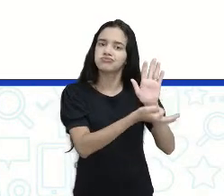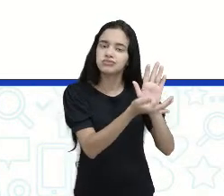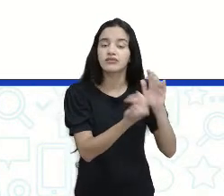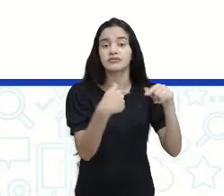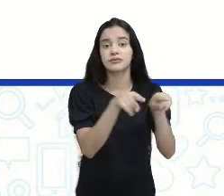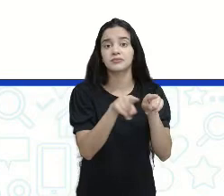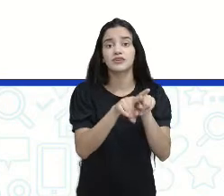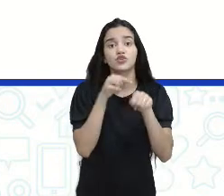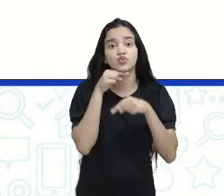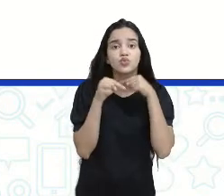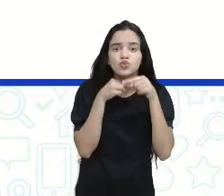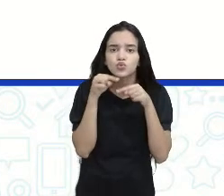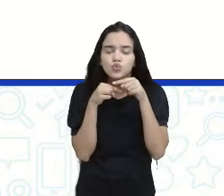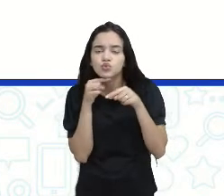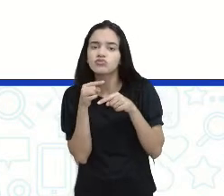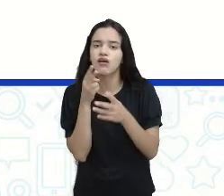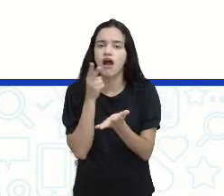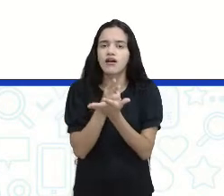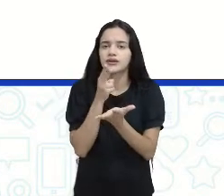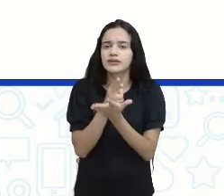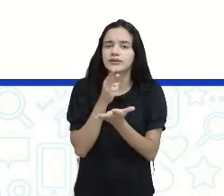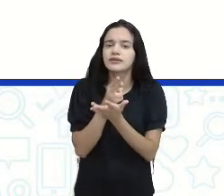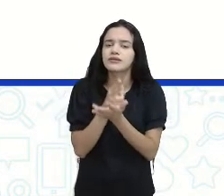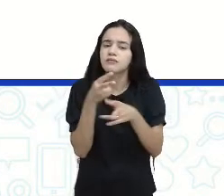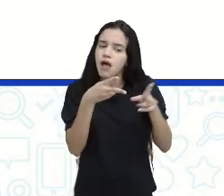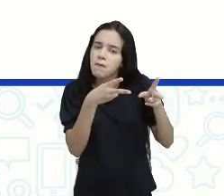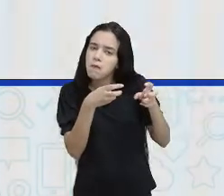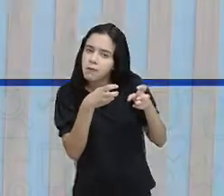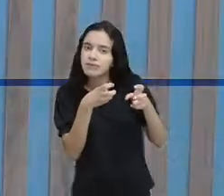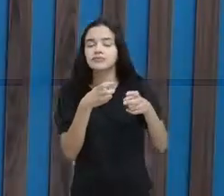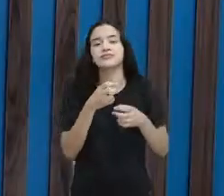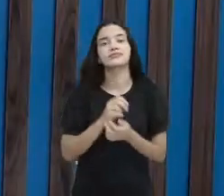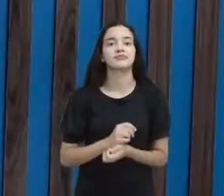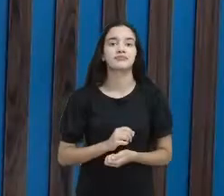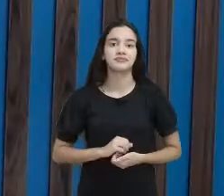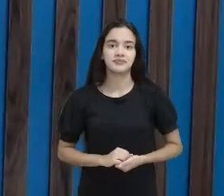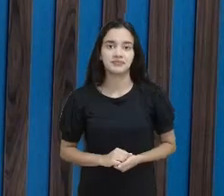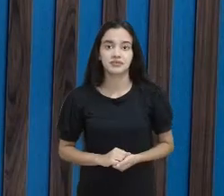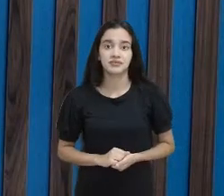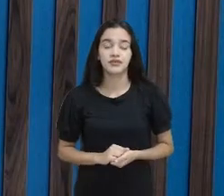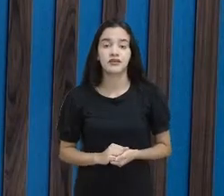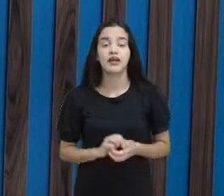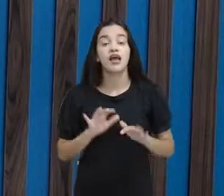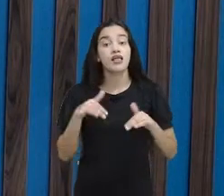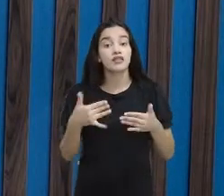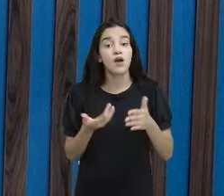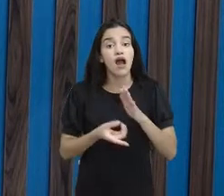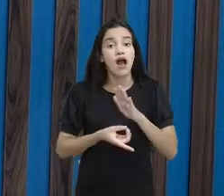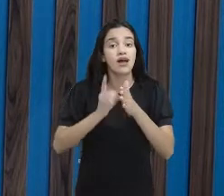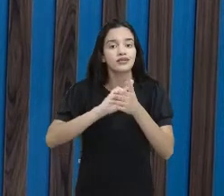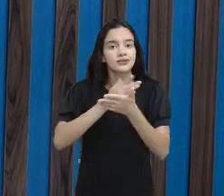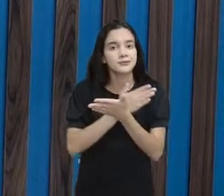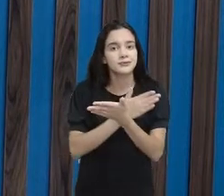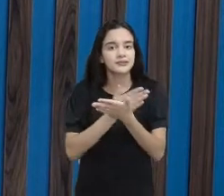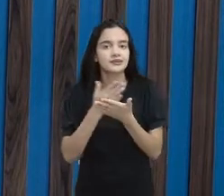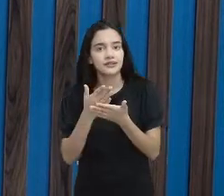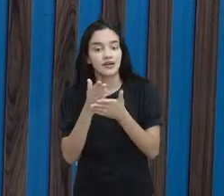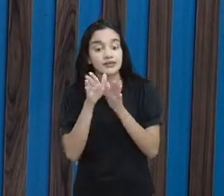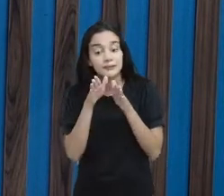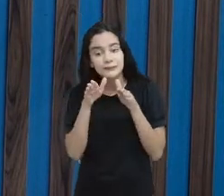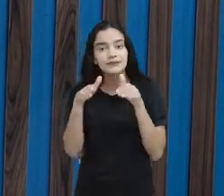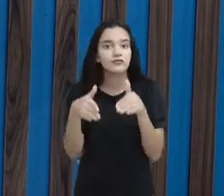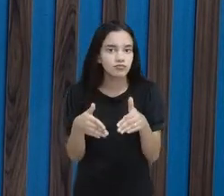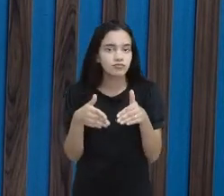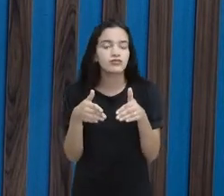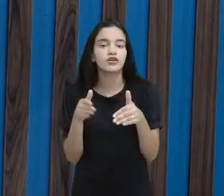tirar dúvidas, que a gente está sempre de olho para trazer aqui para vocês. Então, antes de começar